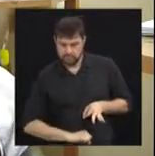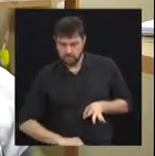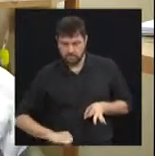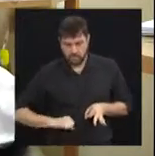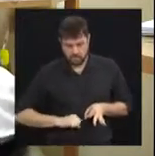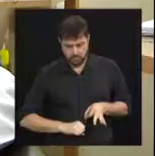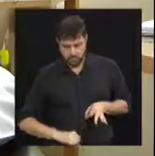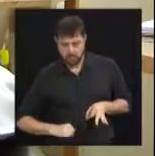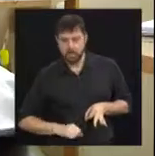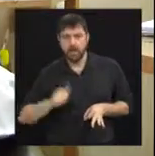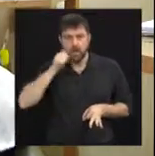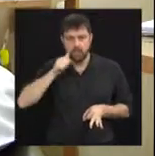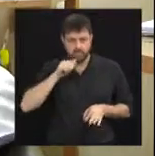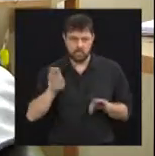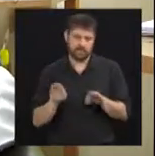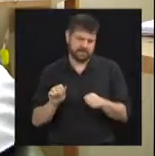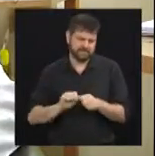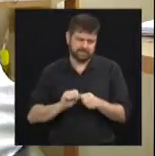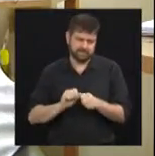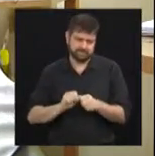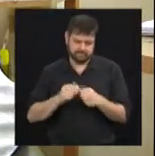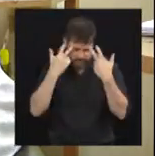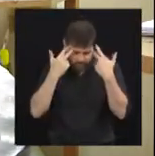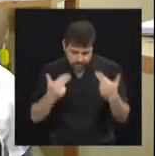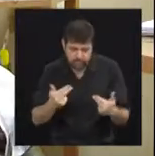faz durante sua avaliação de rotina.